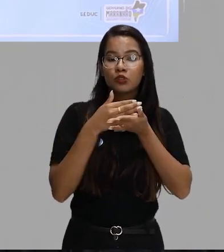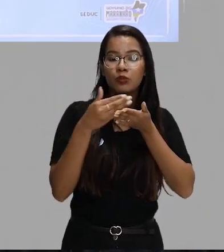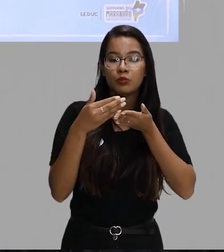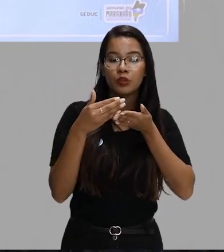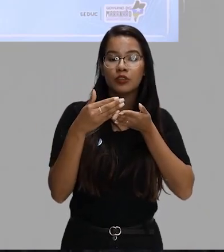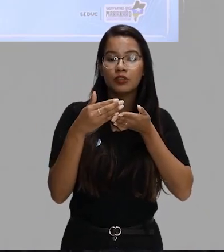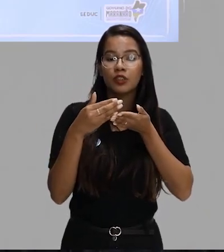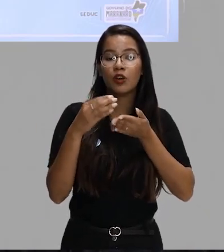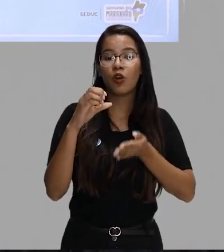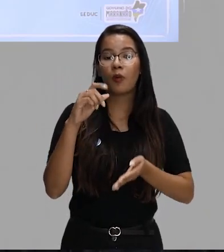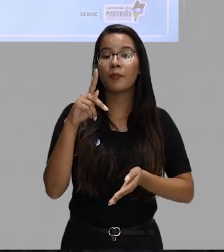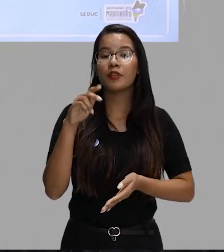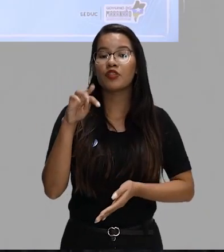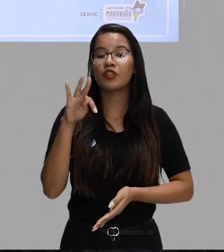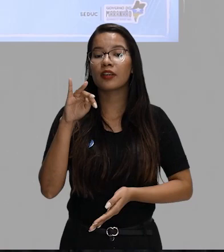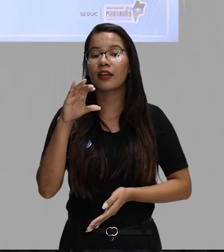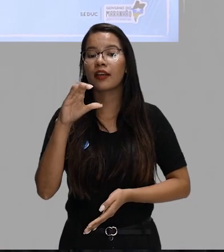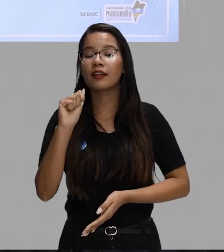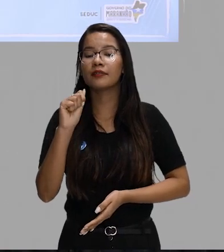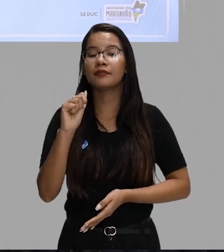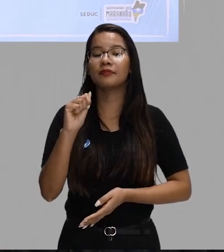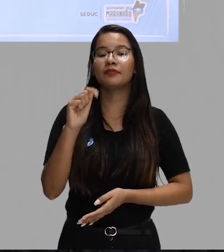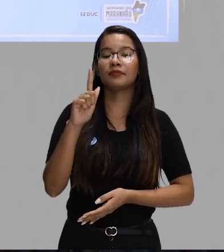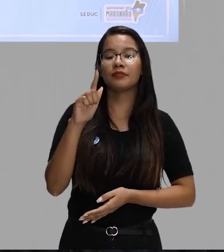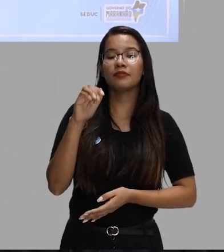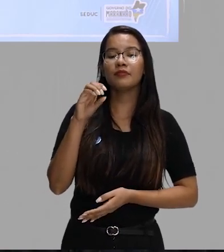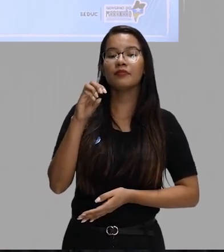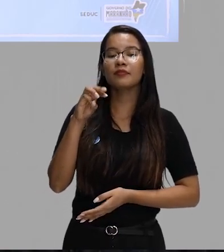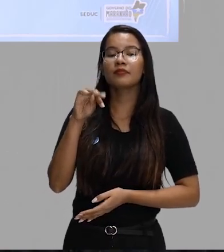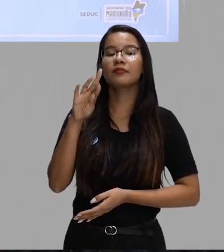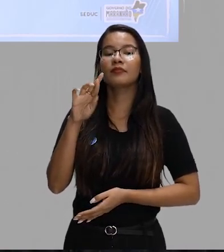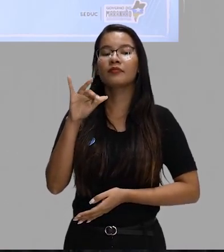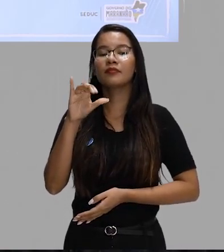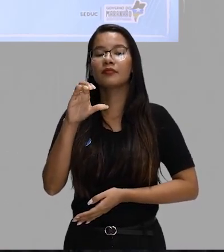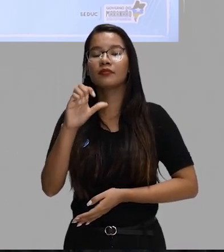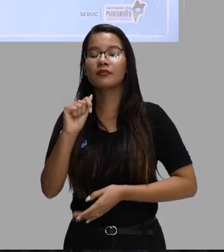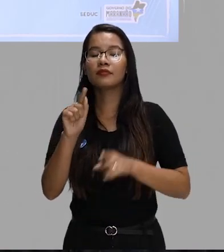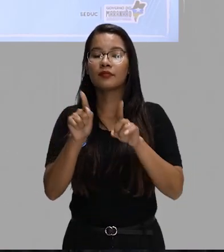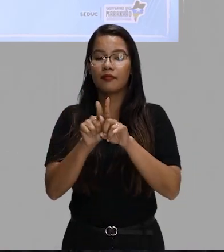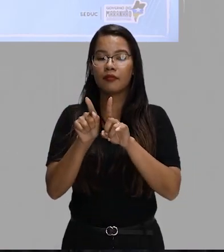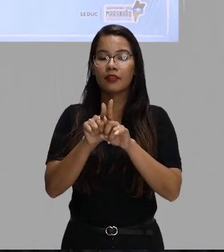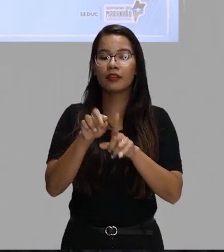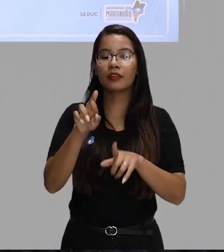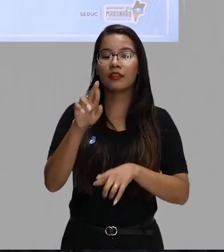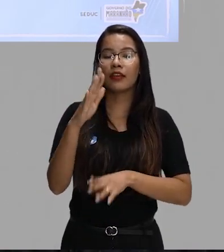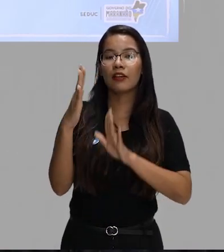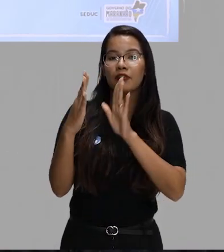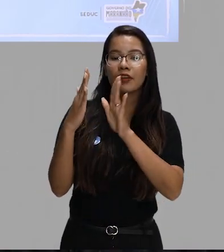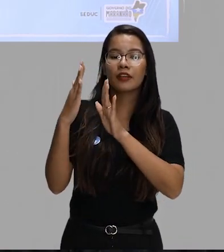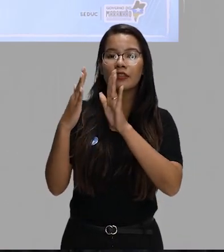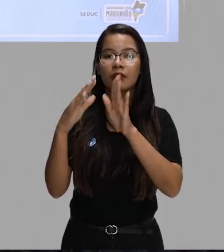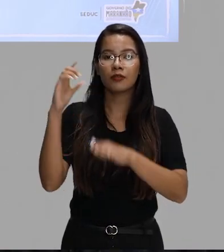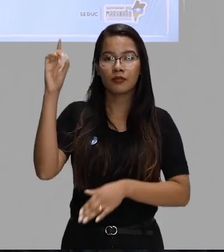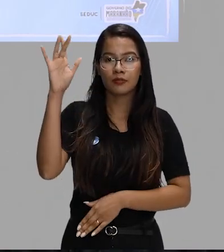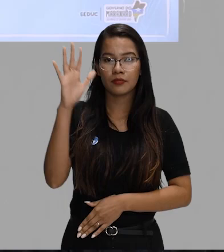geométrica e a reflexão da luz. Ok? Então nós vamos,